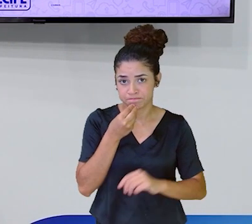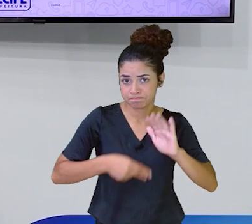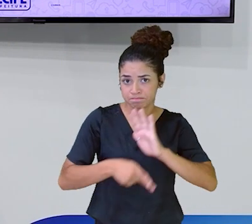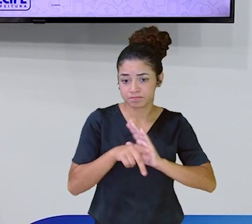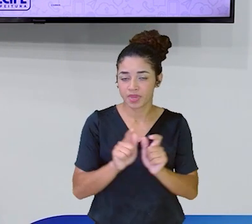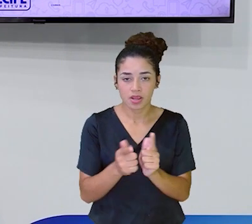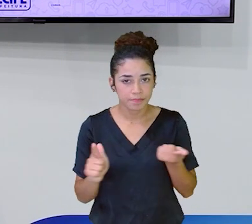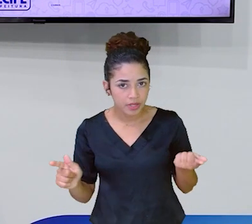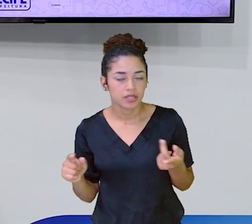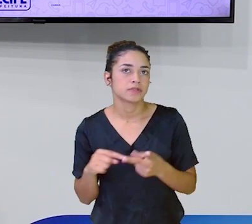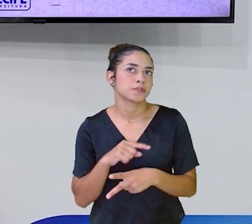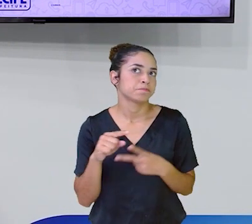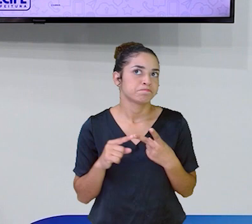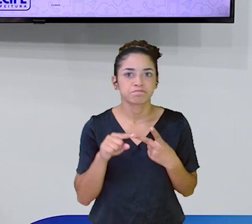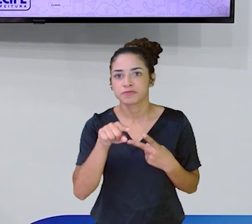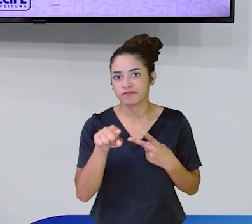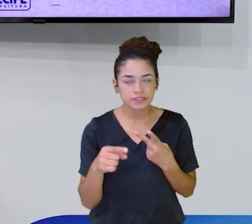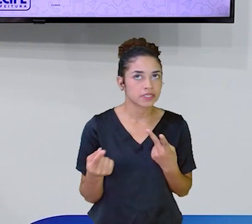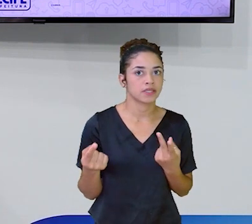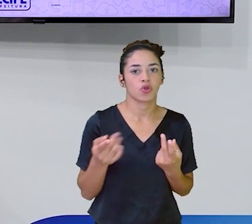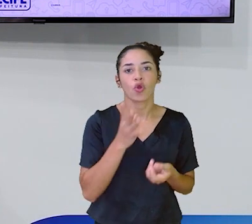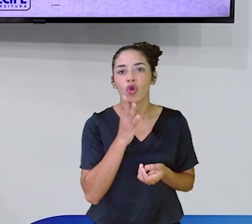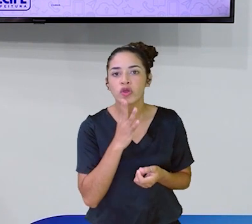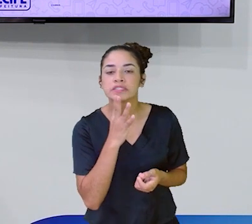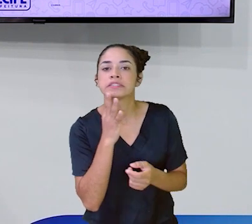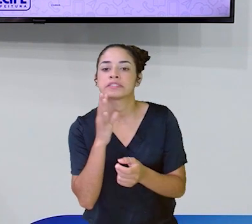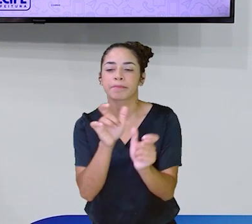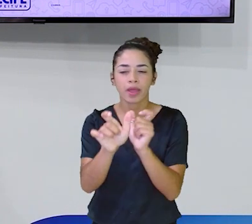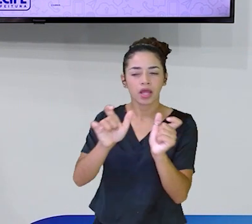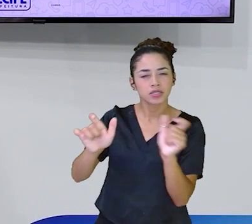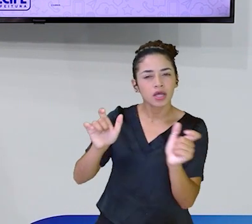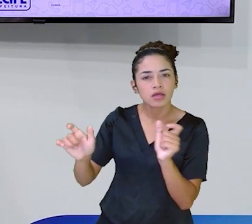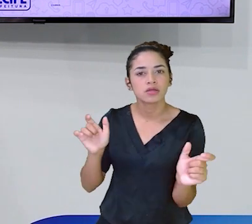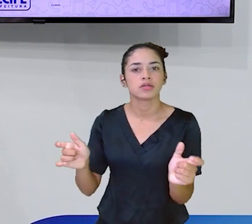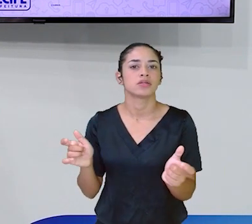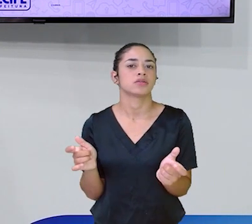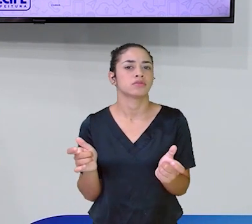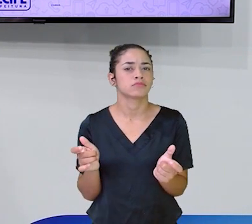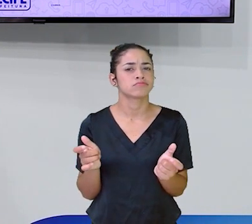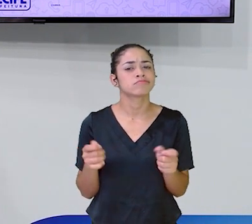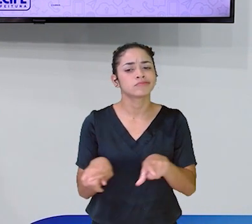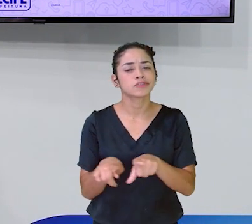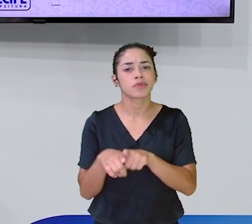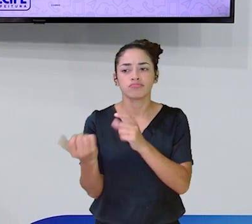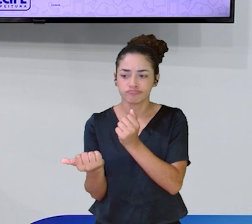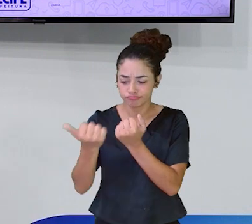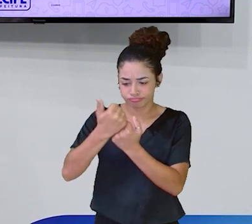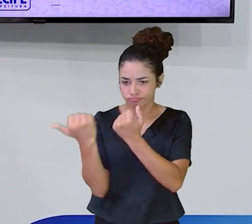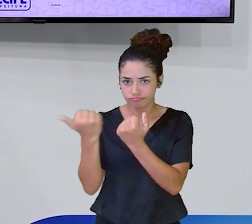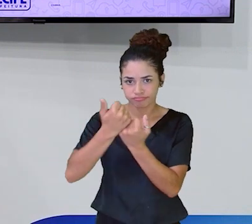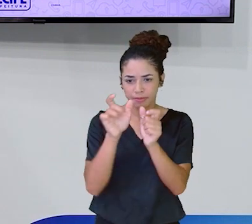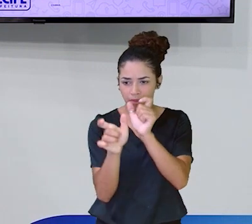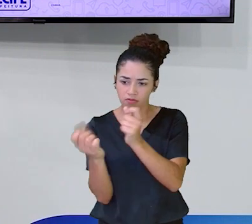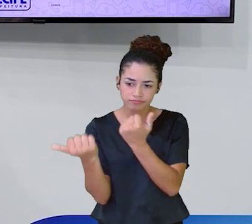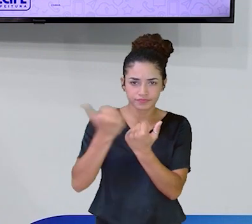questão gramatical, de você conhecer muitas palavras e aí substituir. A gente trabalhou, não